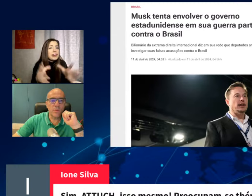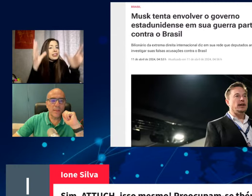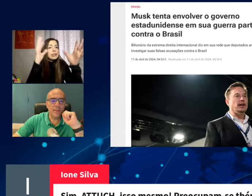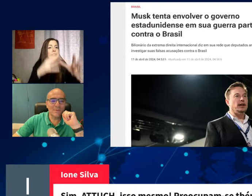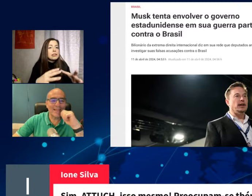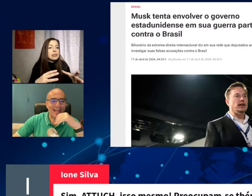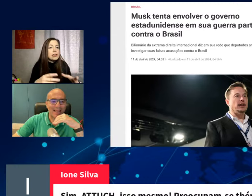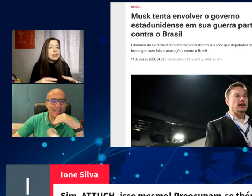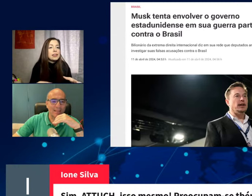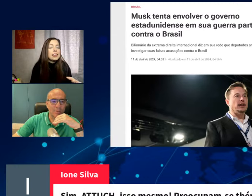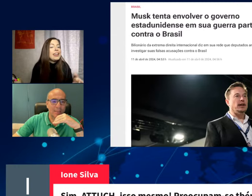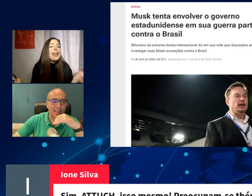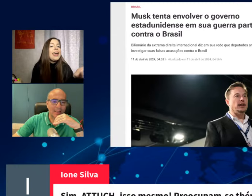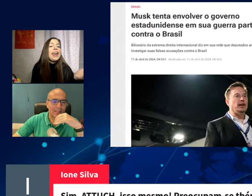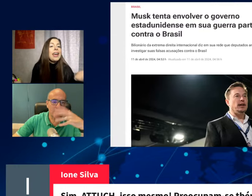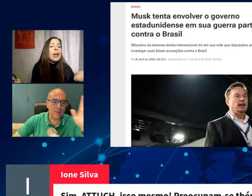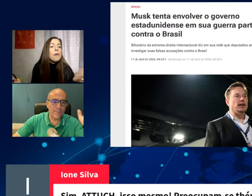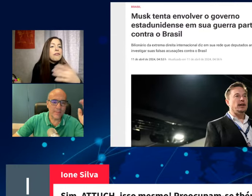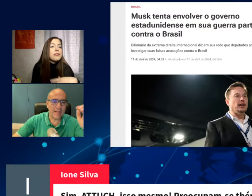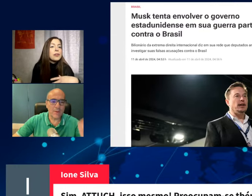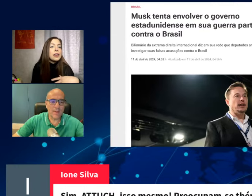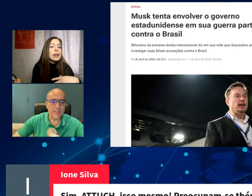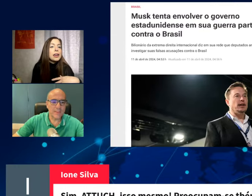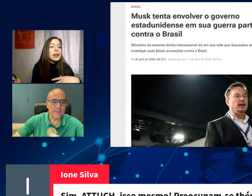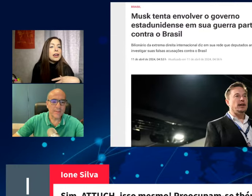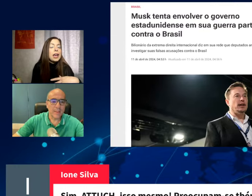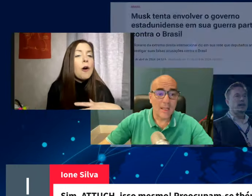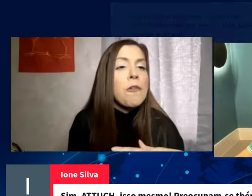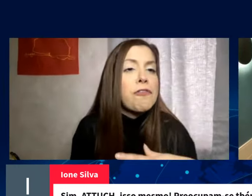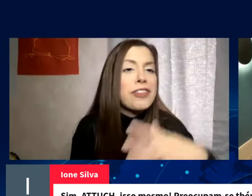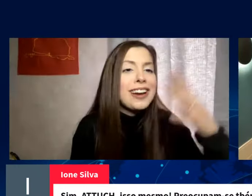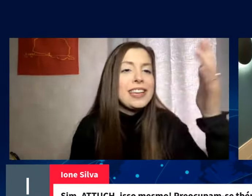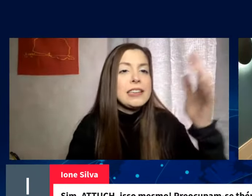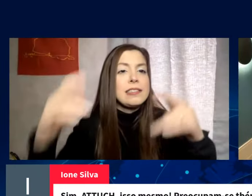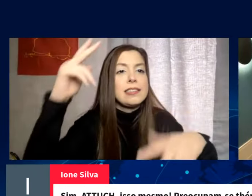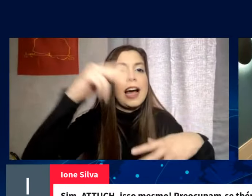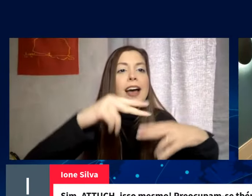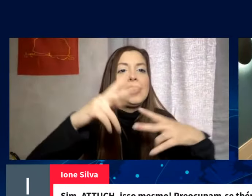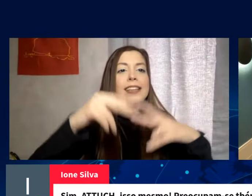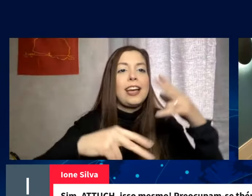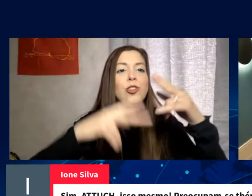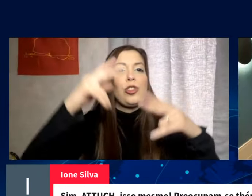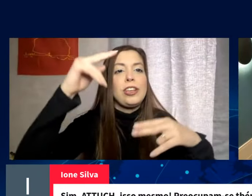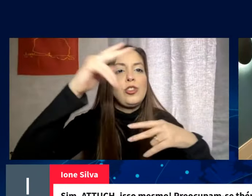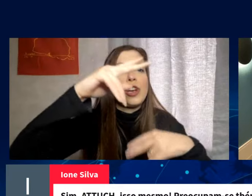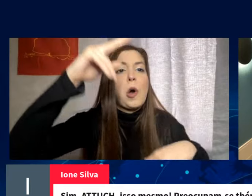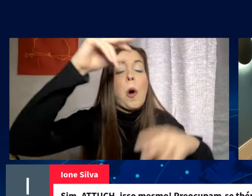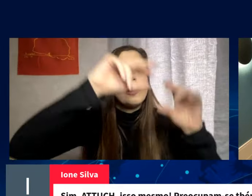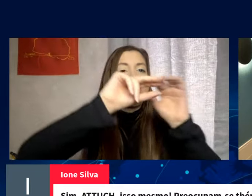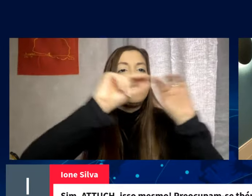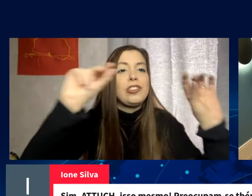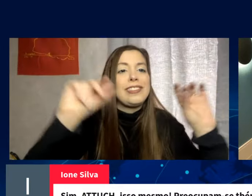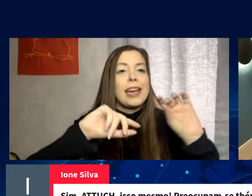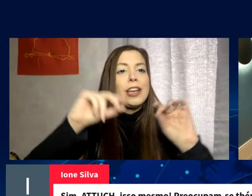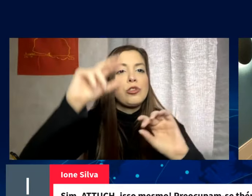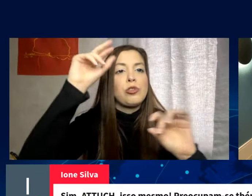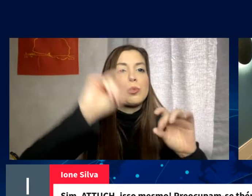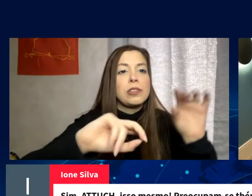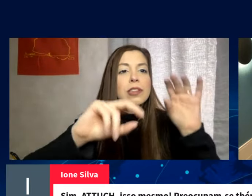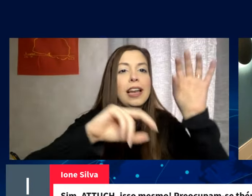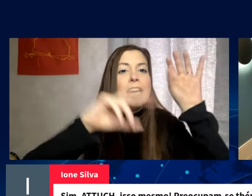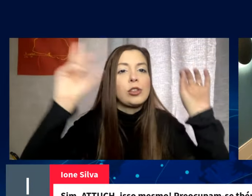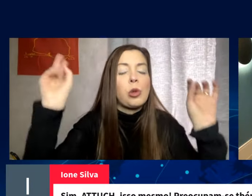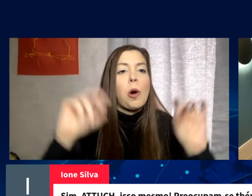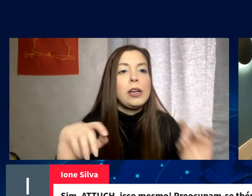Pura espuma, não tem nada ali, não tem nada, só uma mera bobagem. É um Frankenstein, né, de